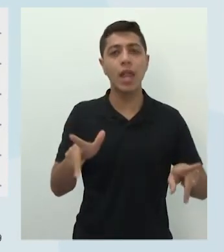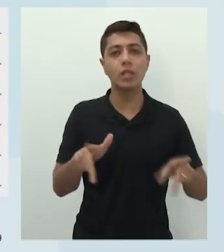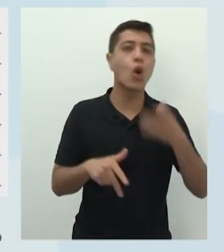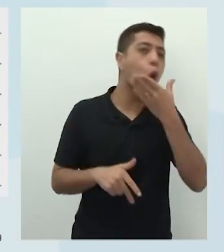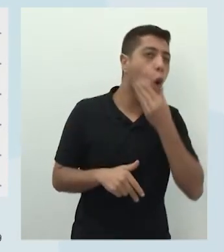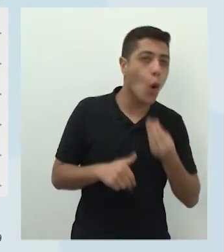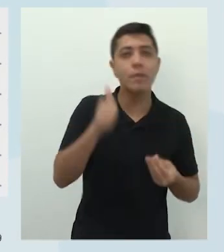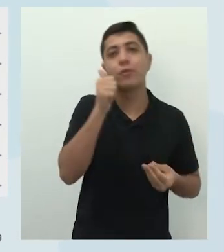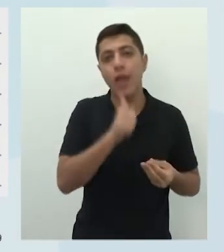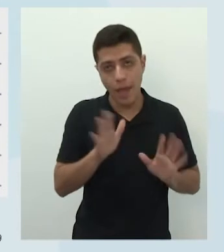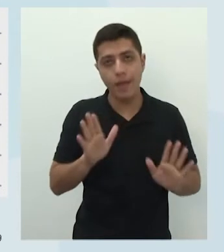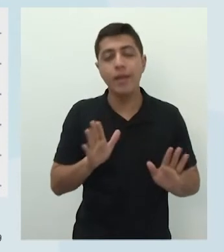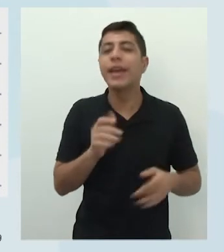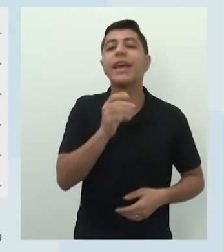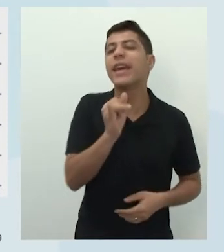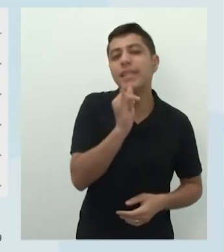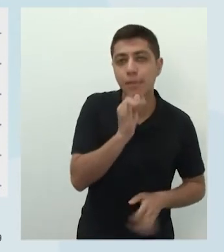necessariamente